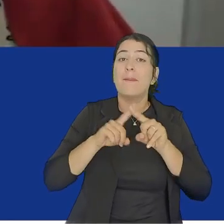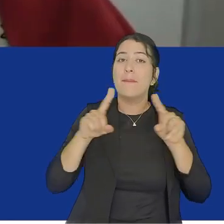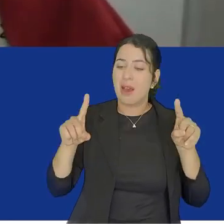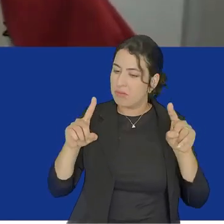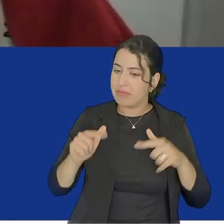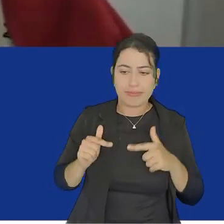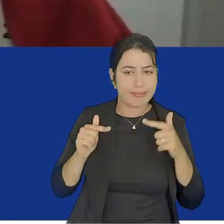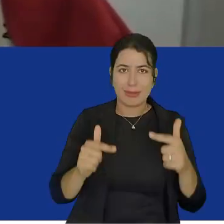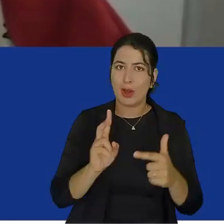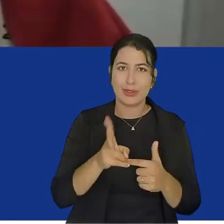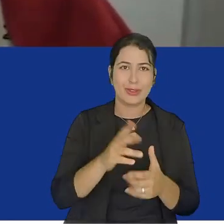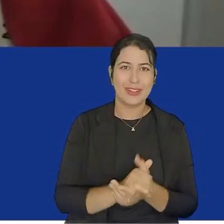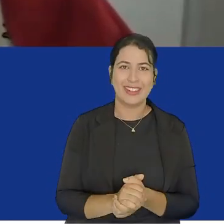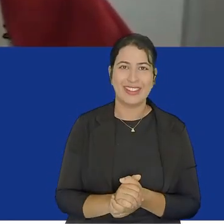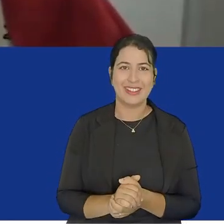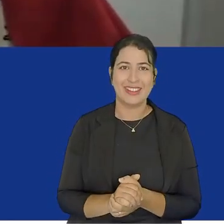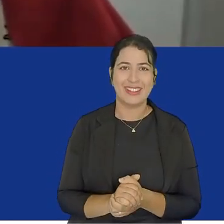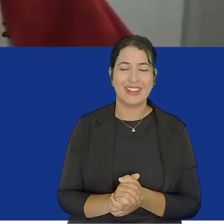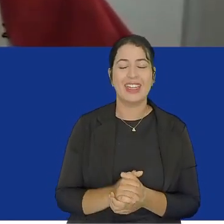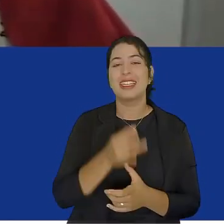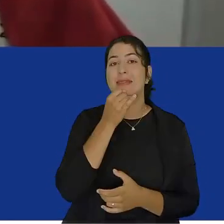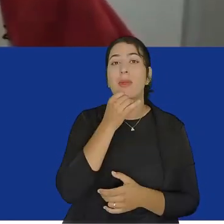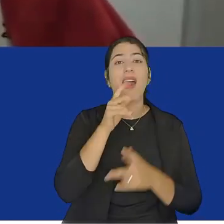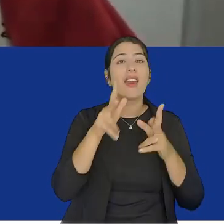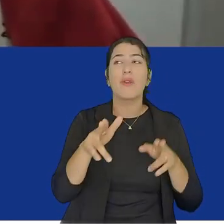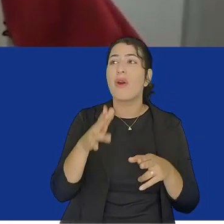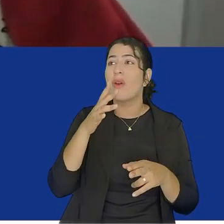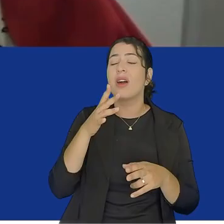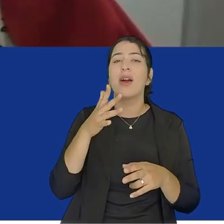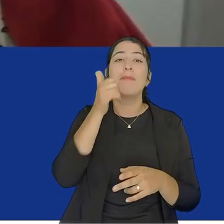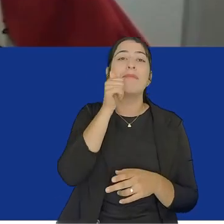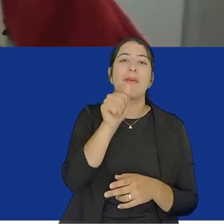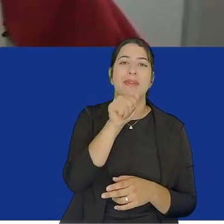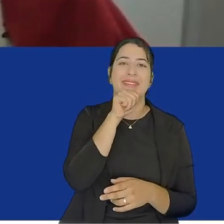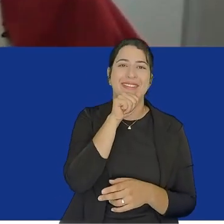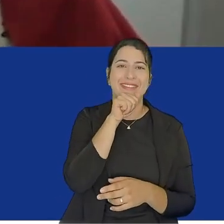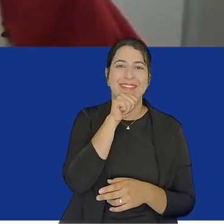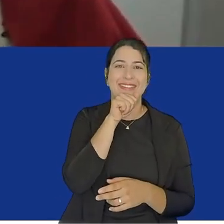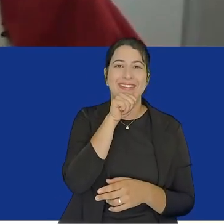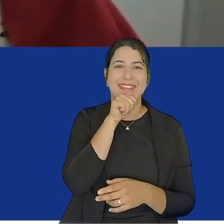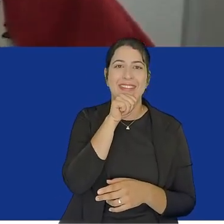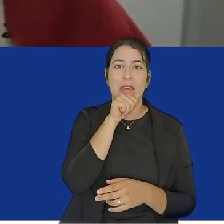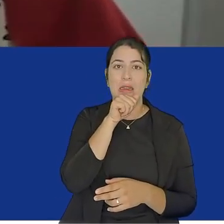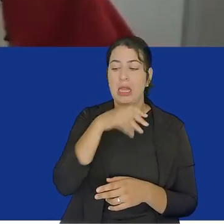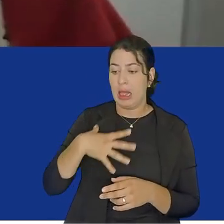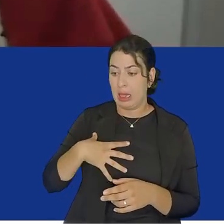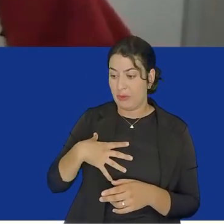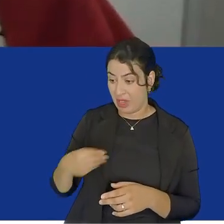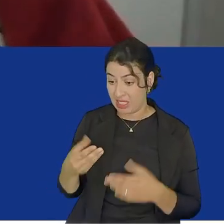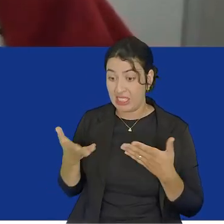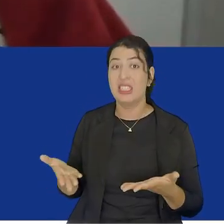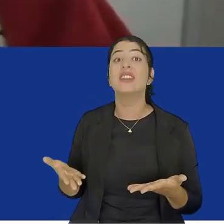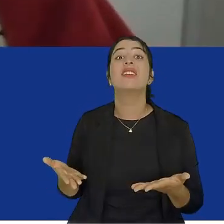que todo mundo nasce sabendo ser mãe? Não, a gente vai parir com medo mesmo. Todo mundo já nasceu sabendo criar adolescente? Não, mas a gente vai criar com